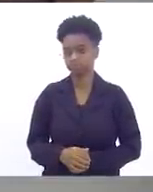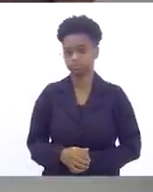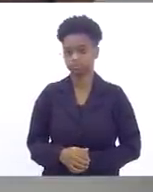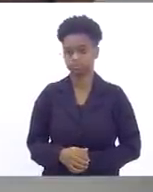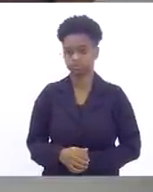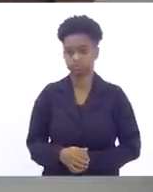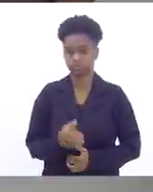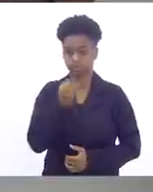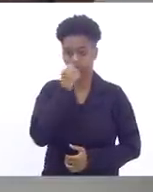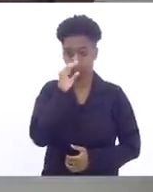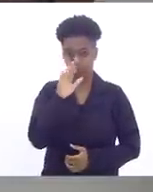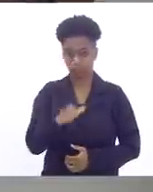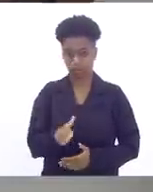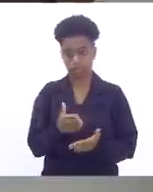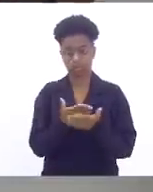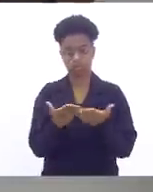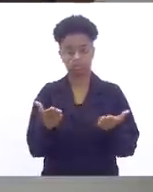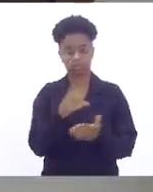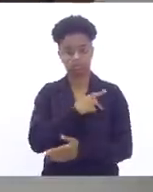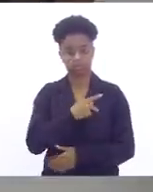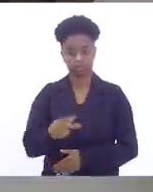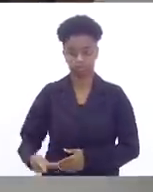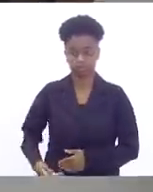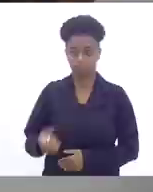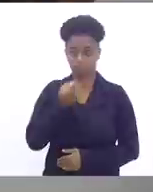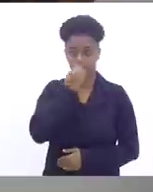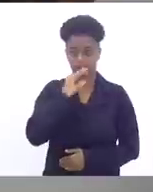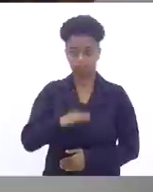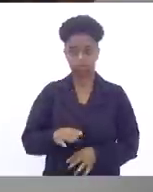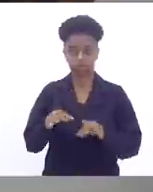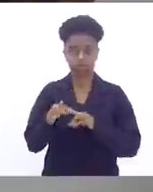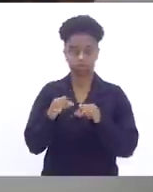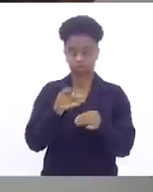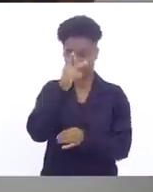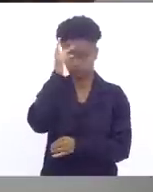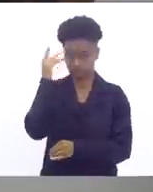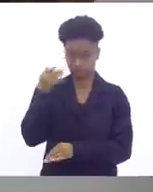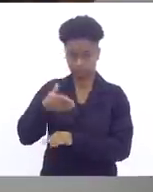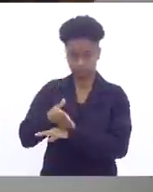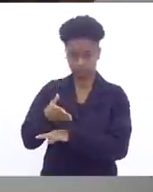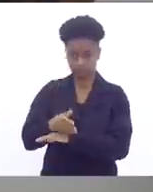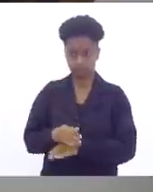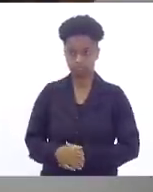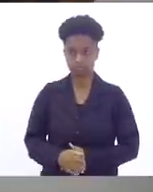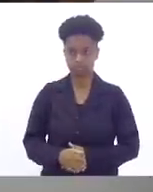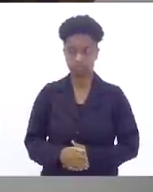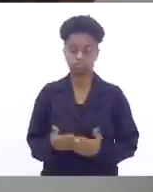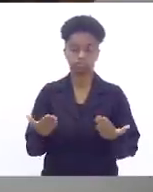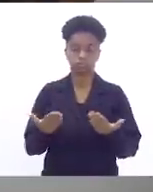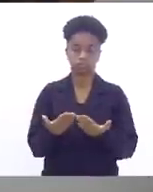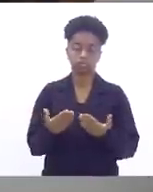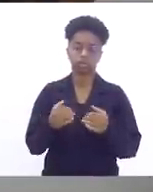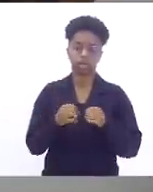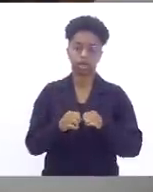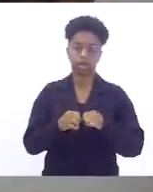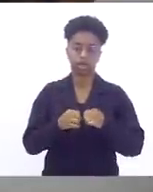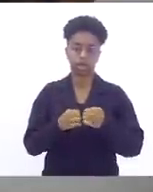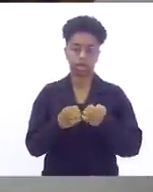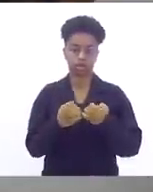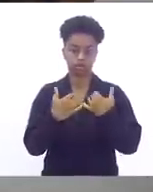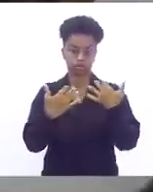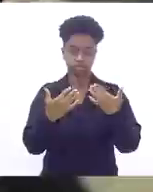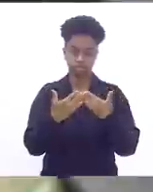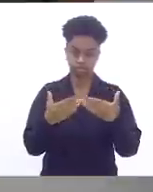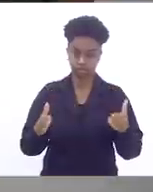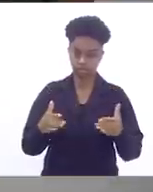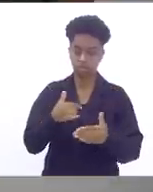Boa tarde aí a presidência Boa tarde a todos os participantes aí do dessa audiência pública eu quero